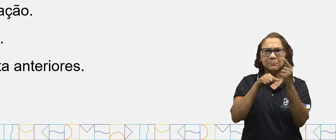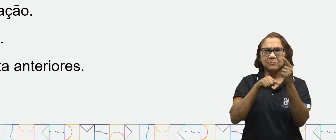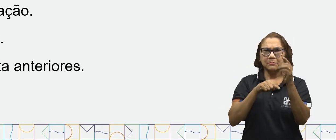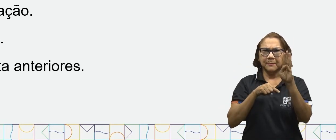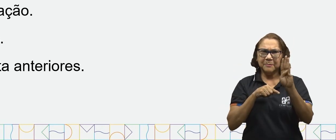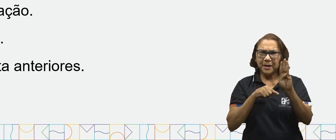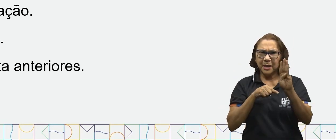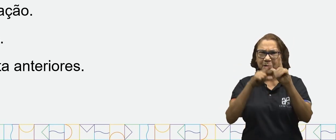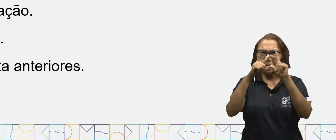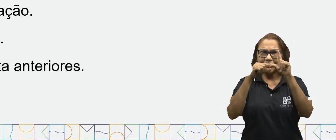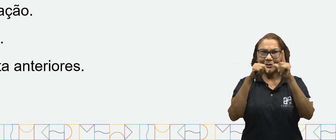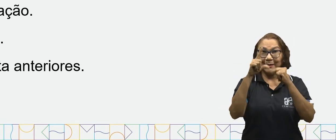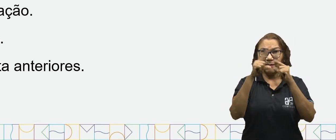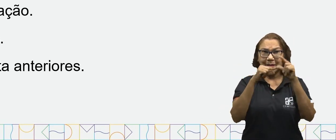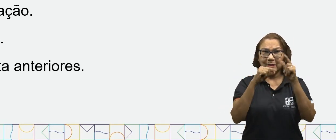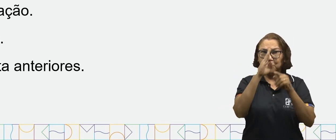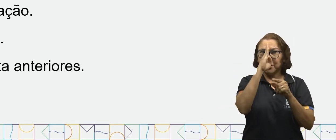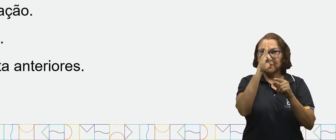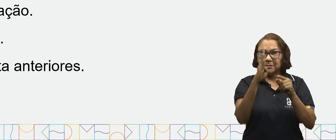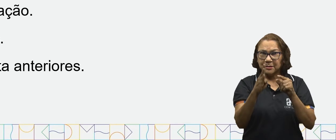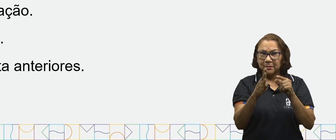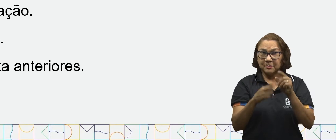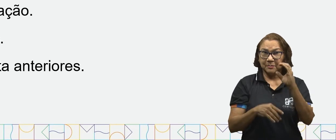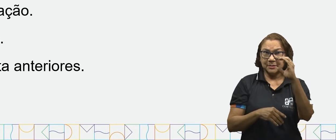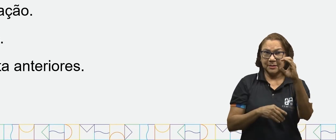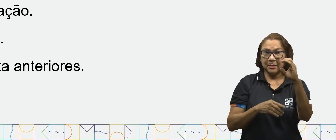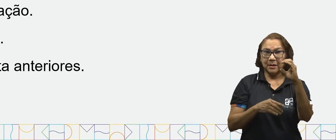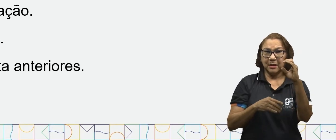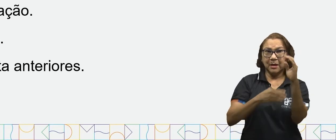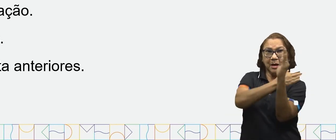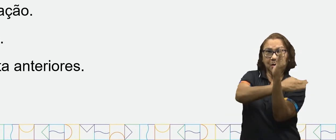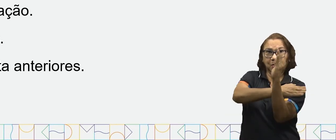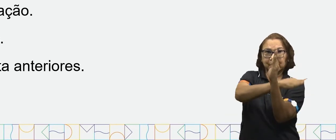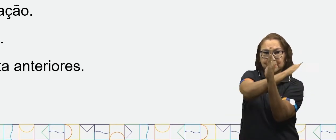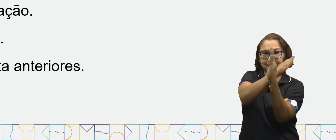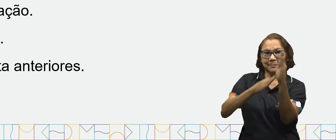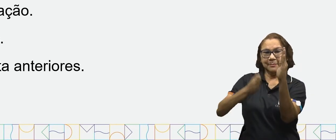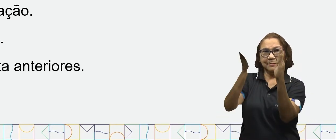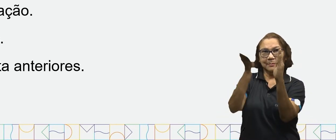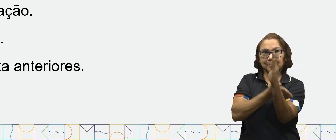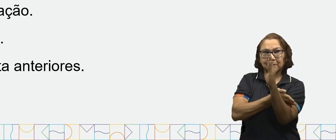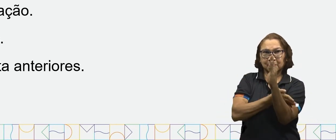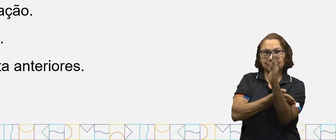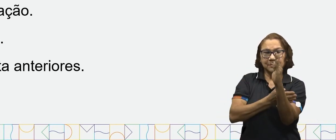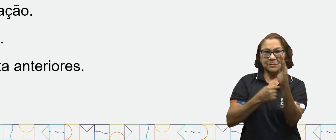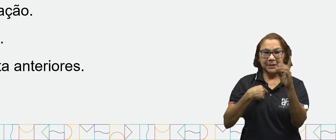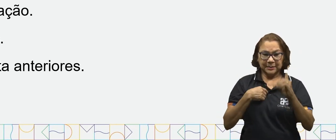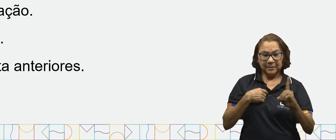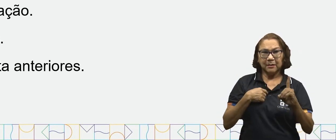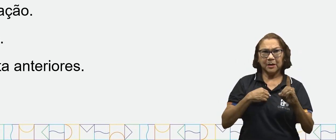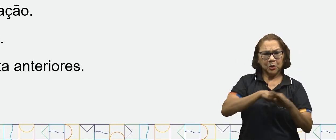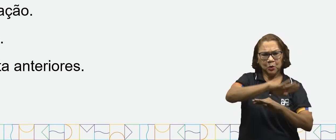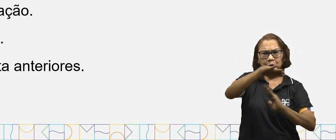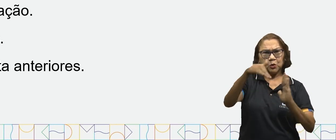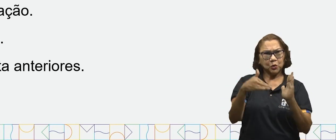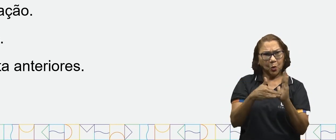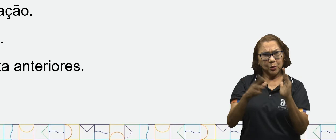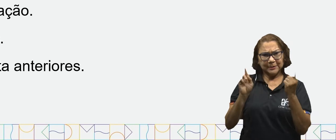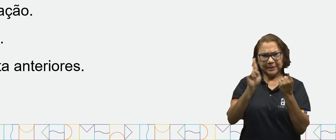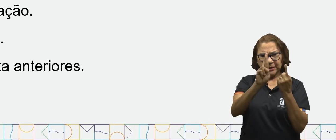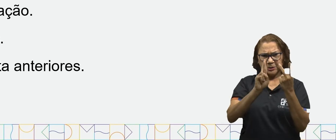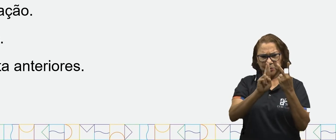a representação abaixo contempla todos os pontos de orientação citados? Vamos ler as opções. Letra A,